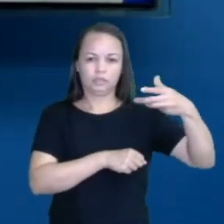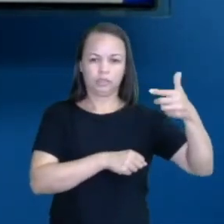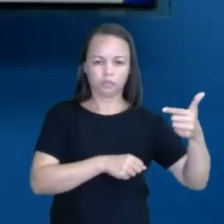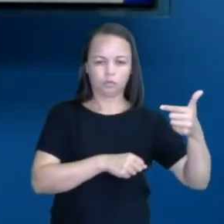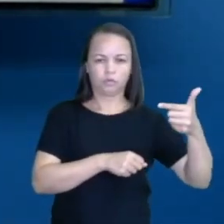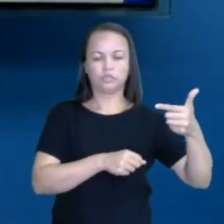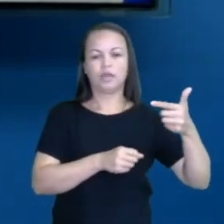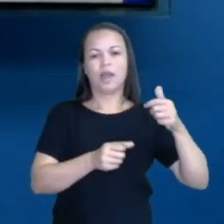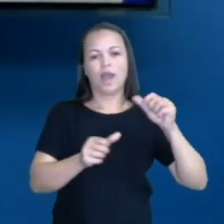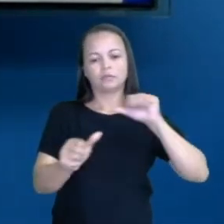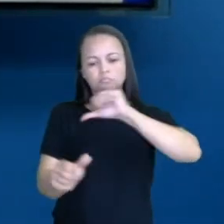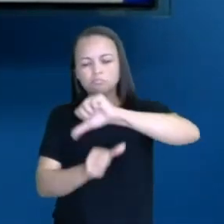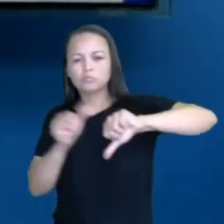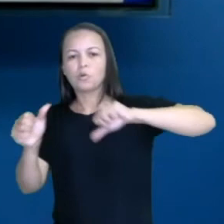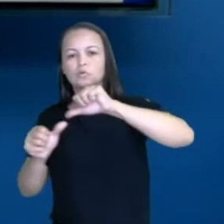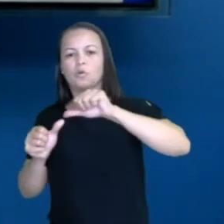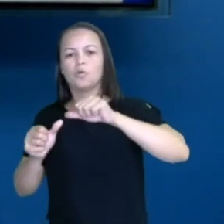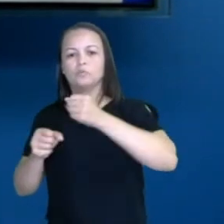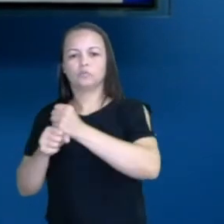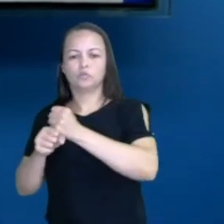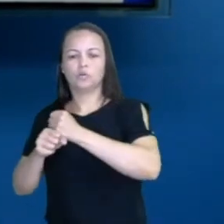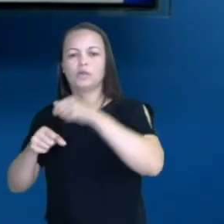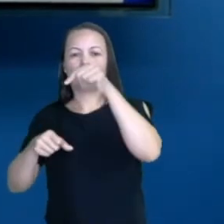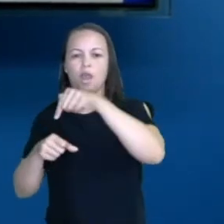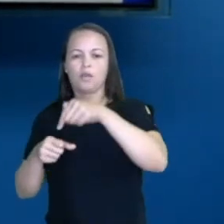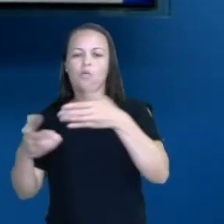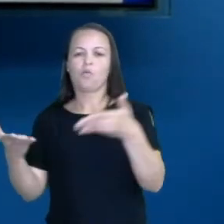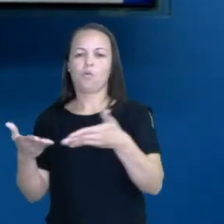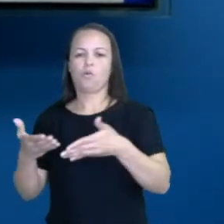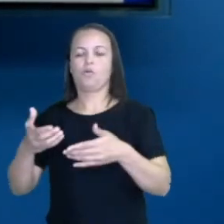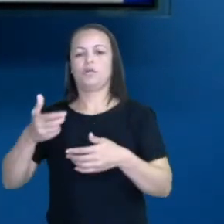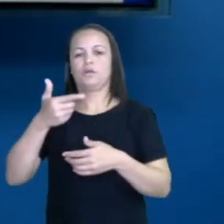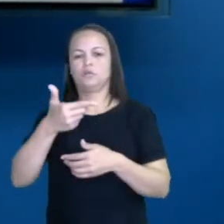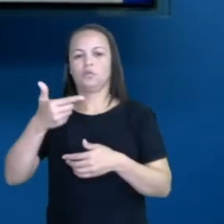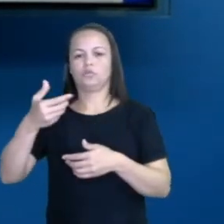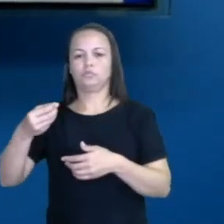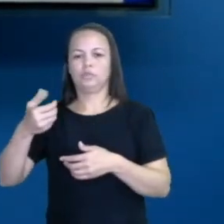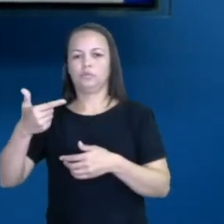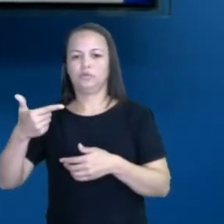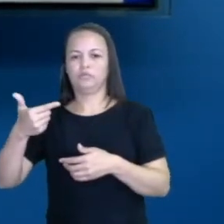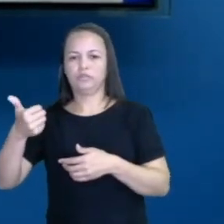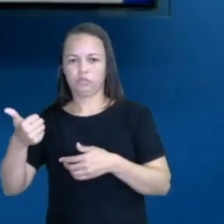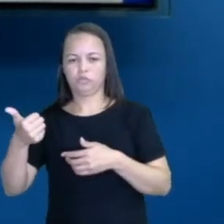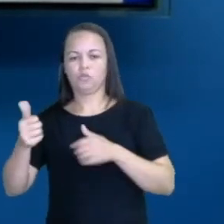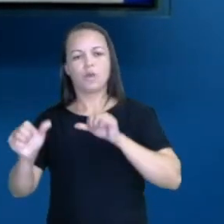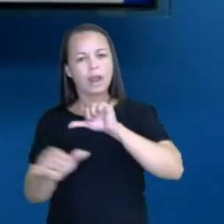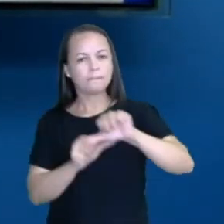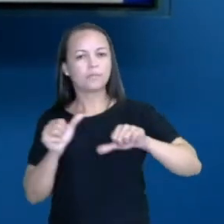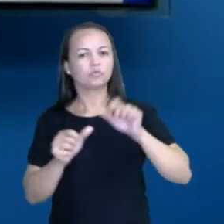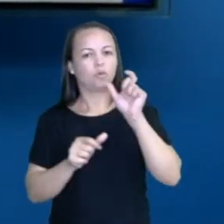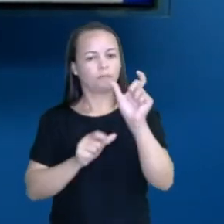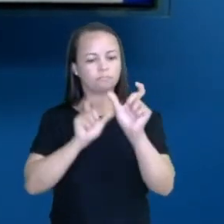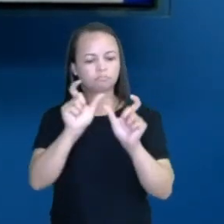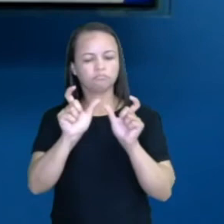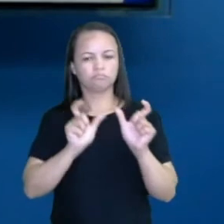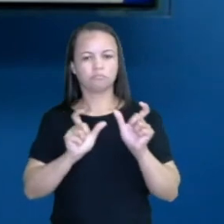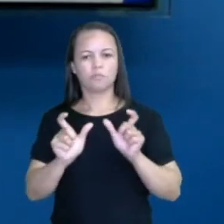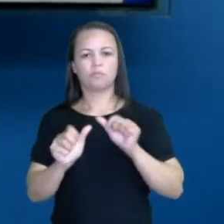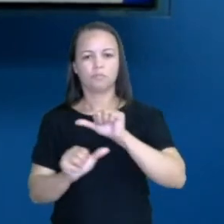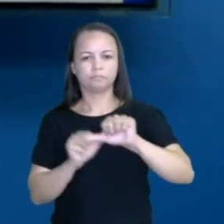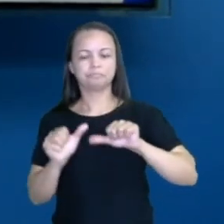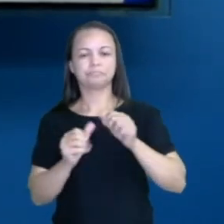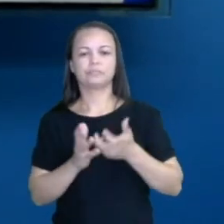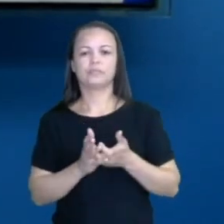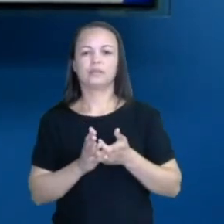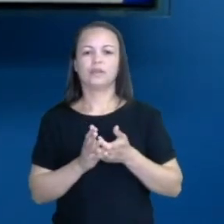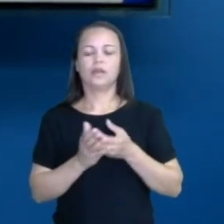uma modificação na forma de escrever essas palavras. Então, quando acontece essa modificação na forma de